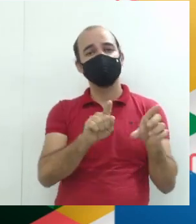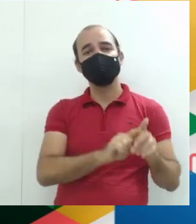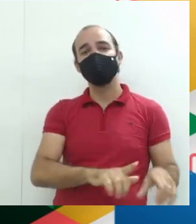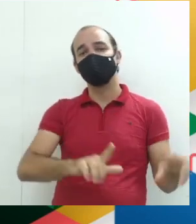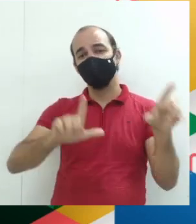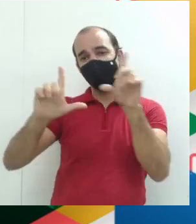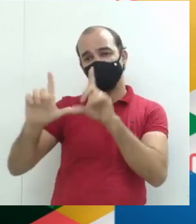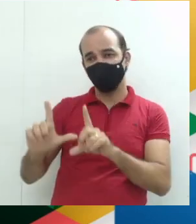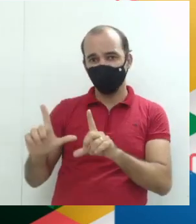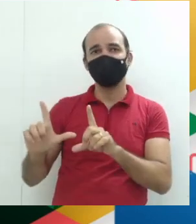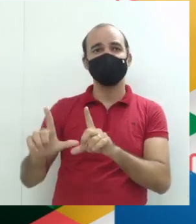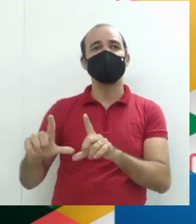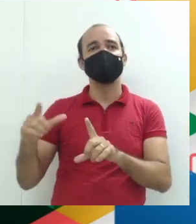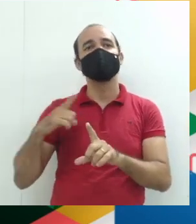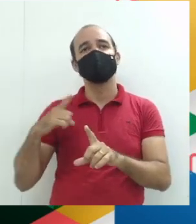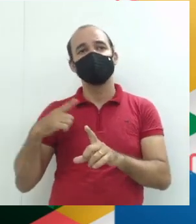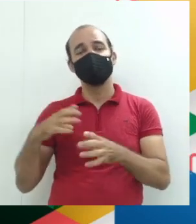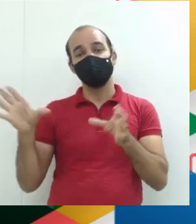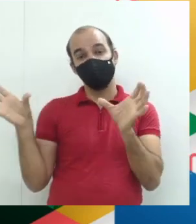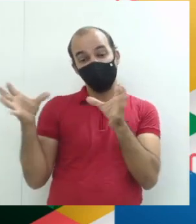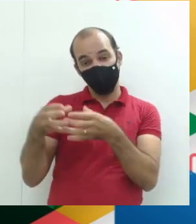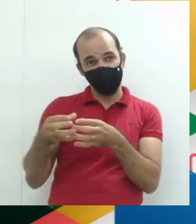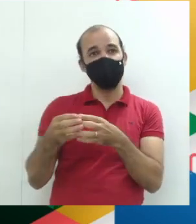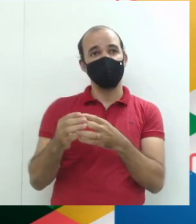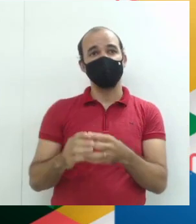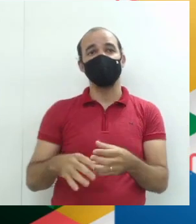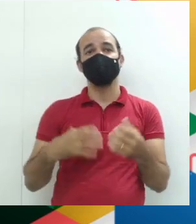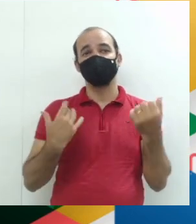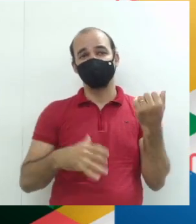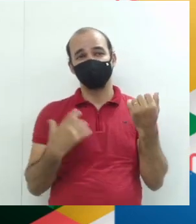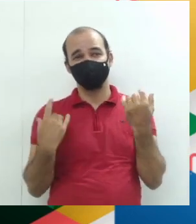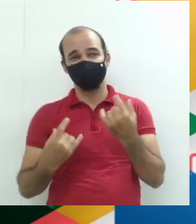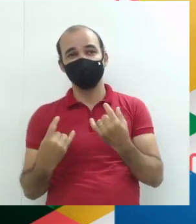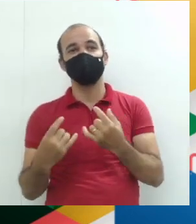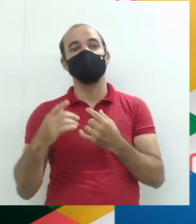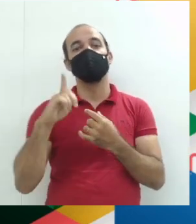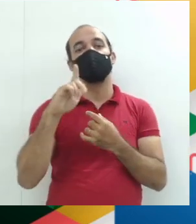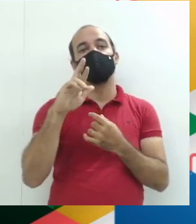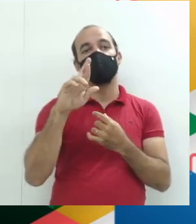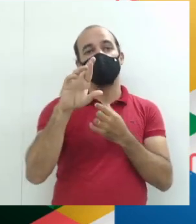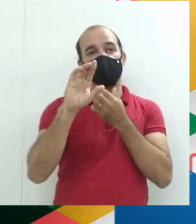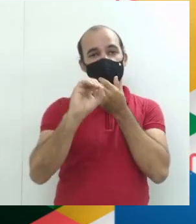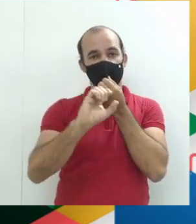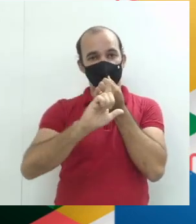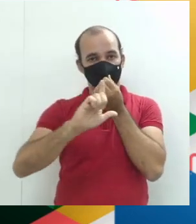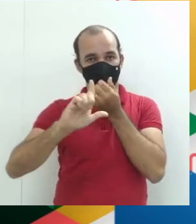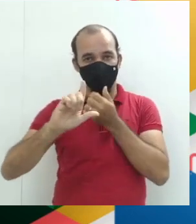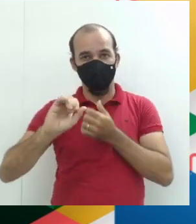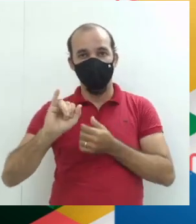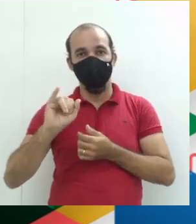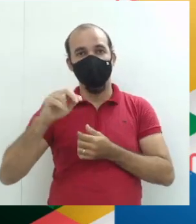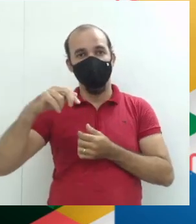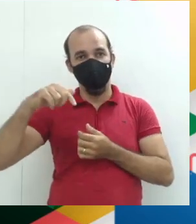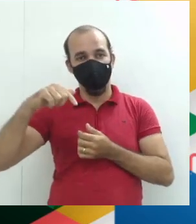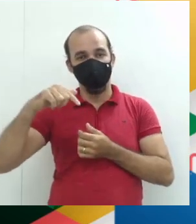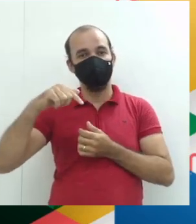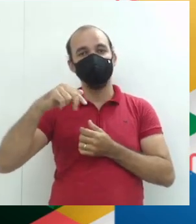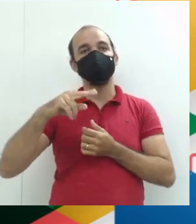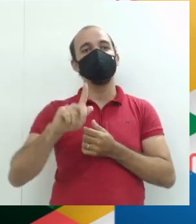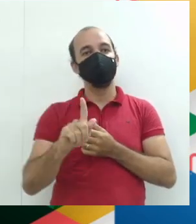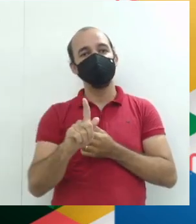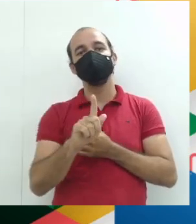na imagem da direita, a grande banda Rolling Stones, que ainda hoje, né, tem